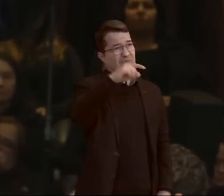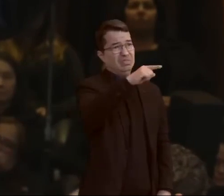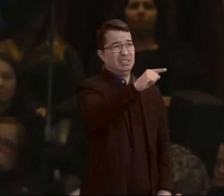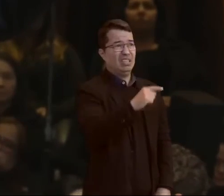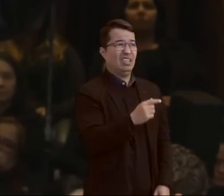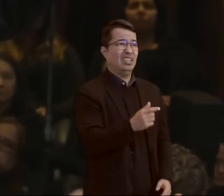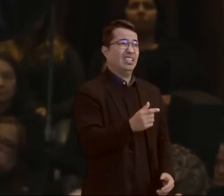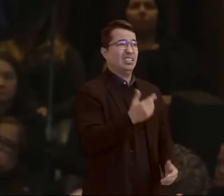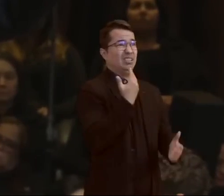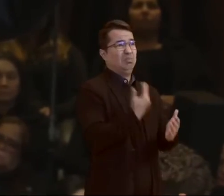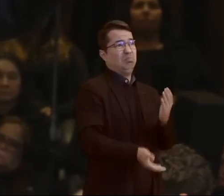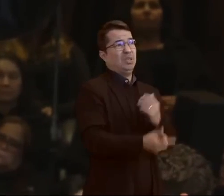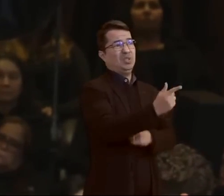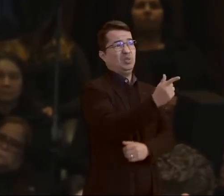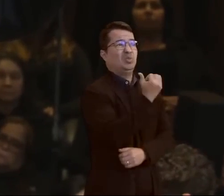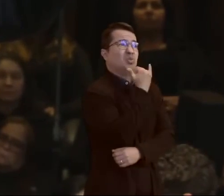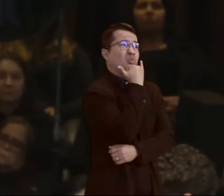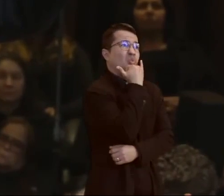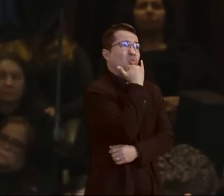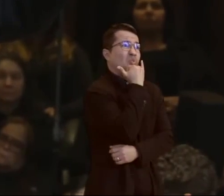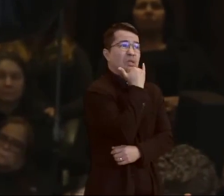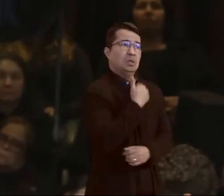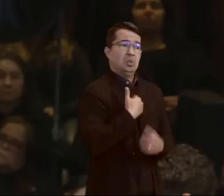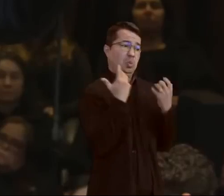está desatualizado.